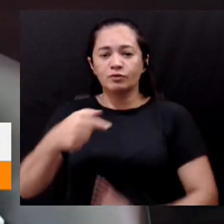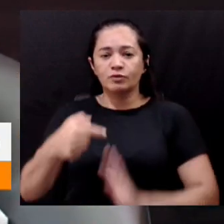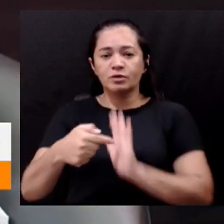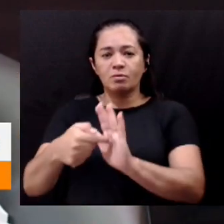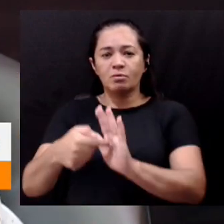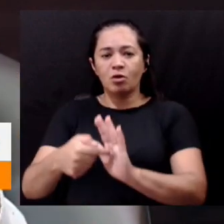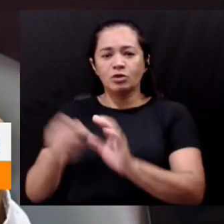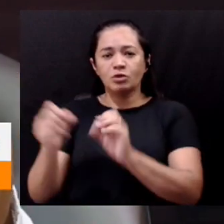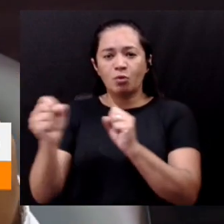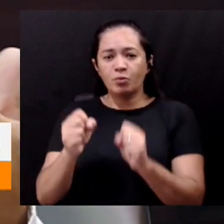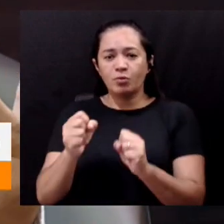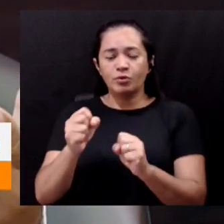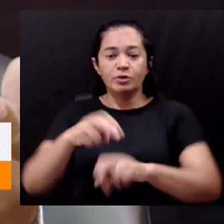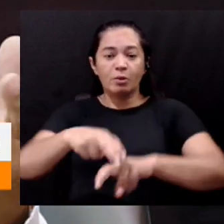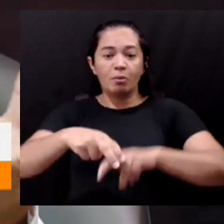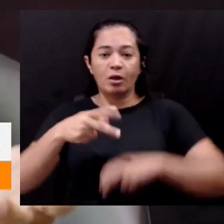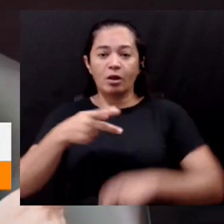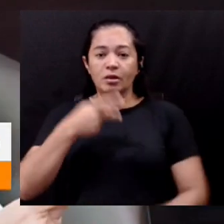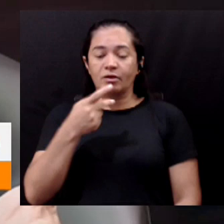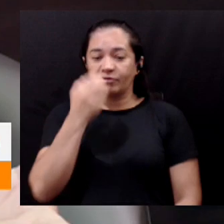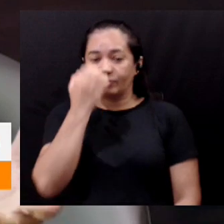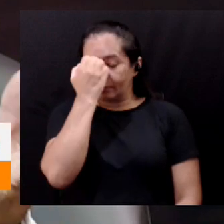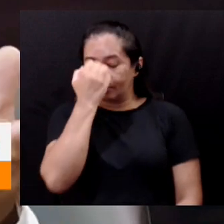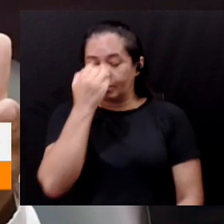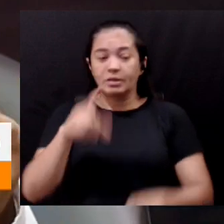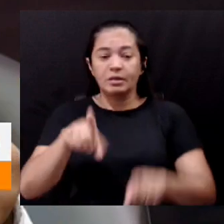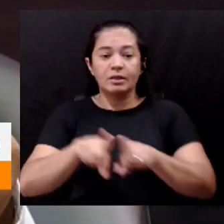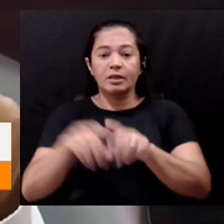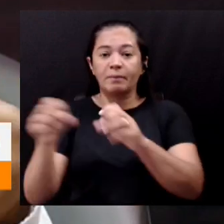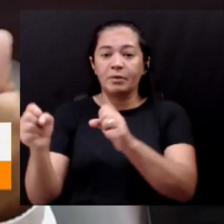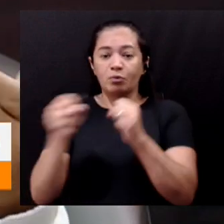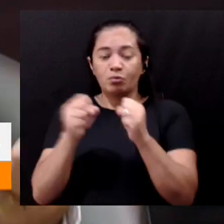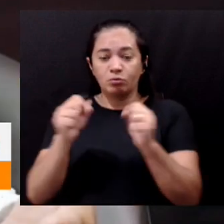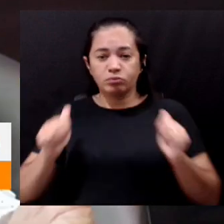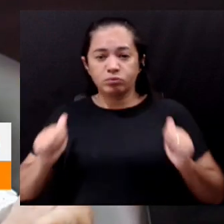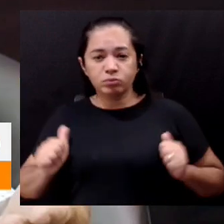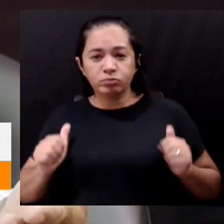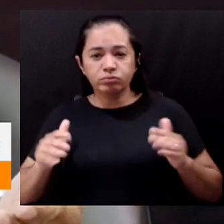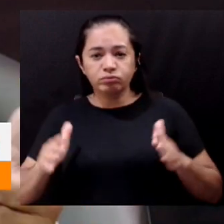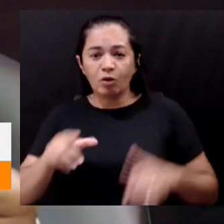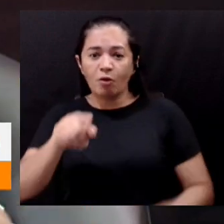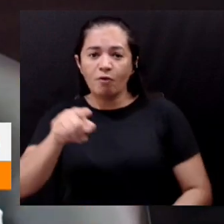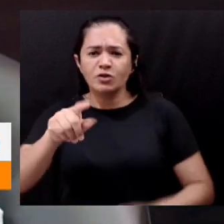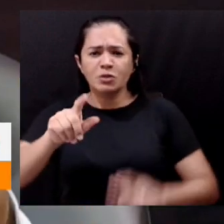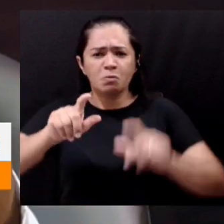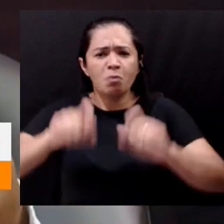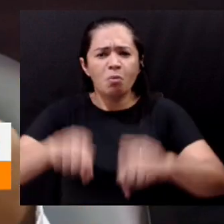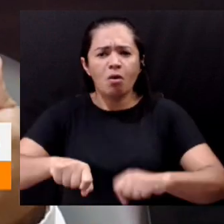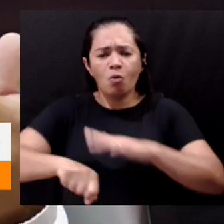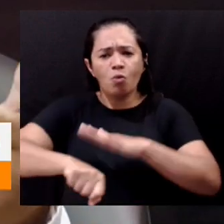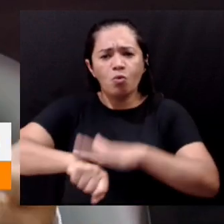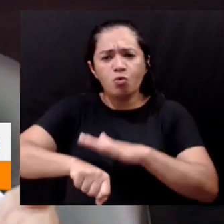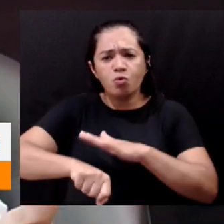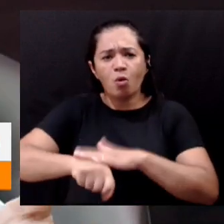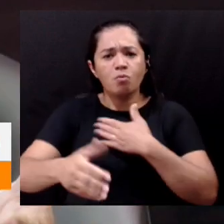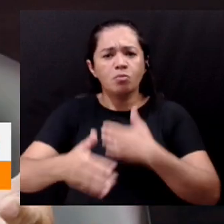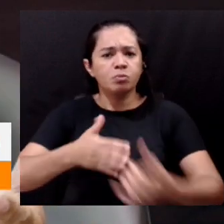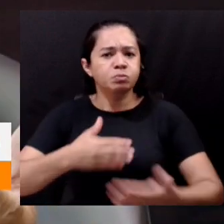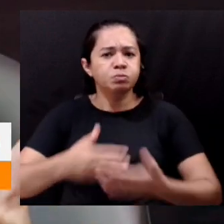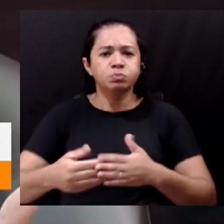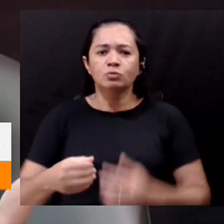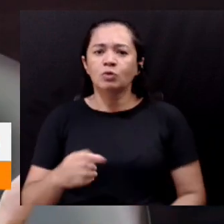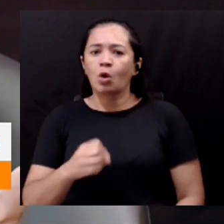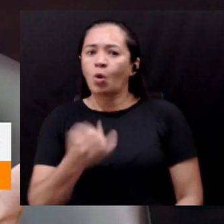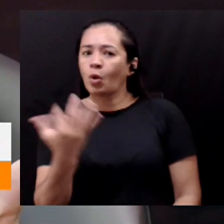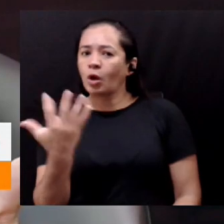fala, né, o poder nas ações, quando você é capaz de fazer alguma coisa, o quanto você é capaz,